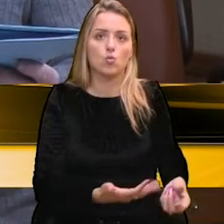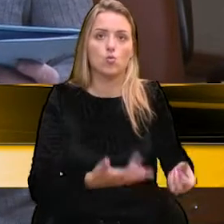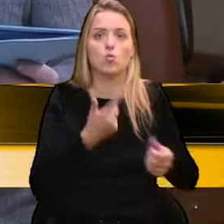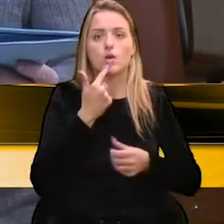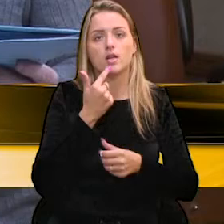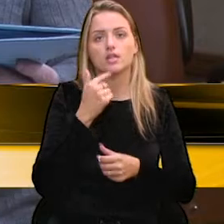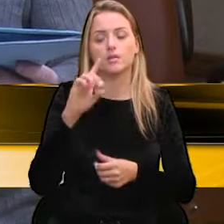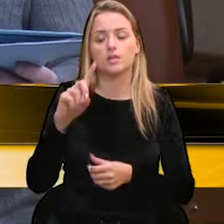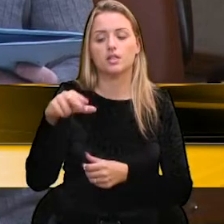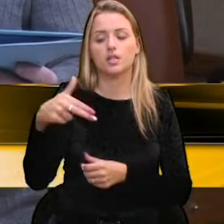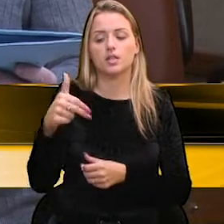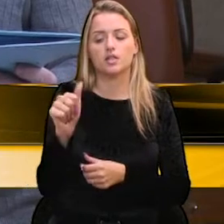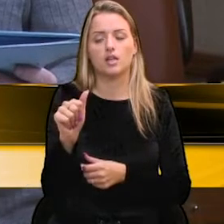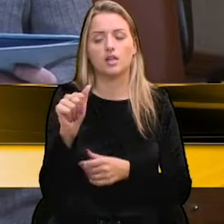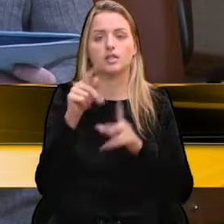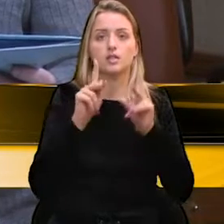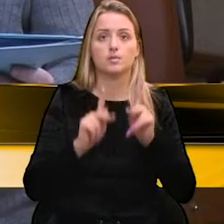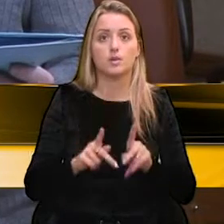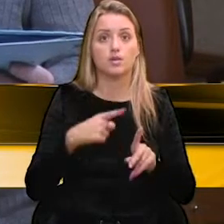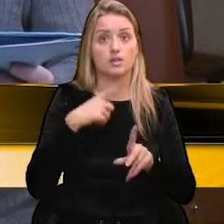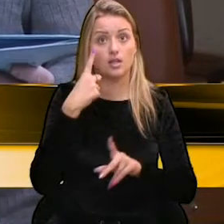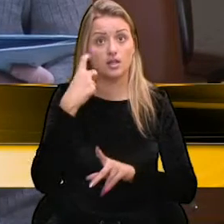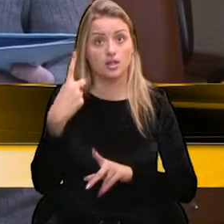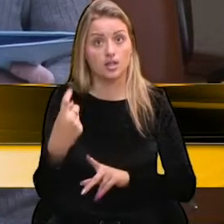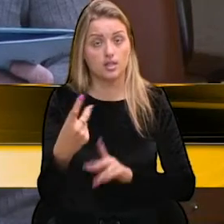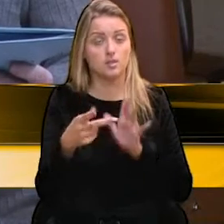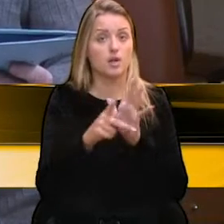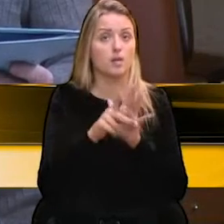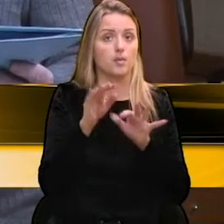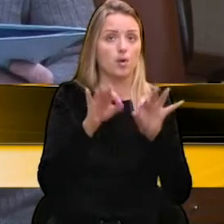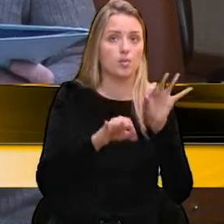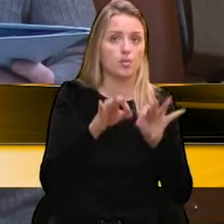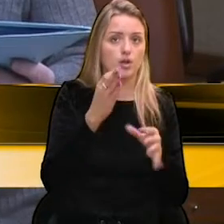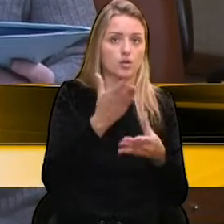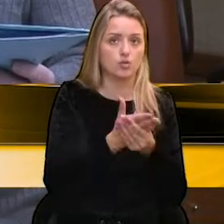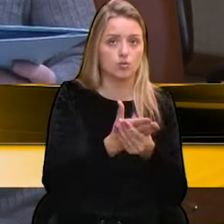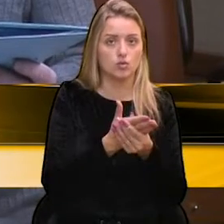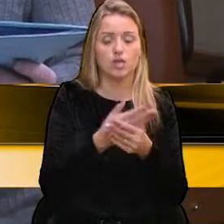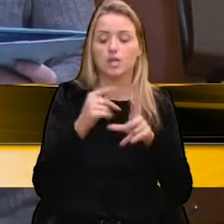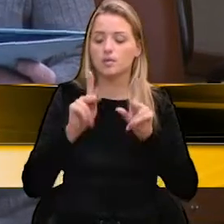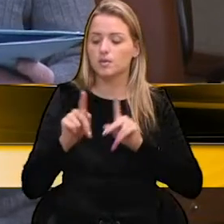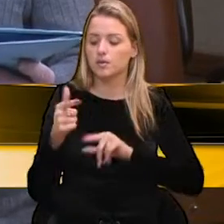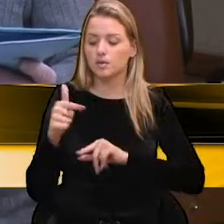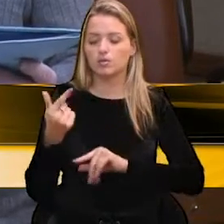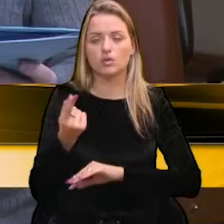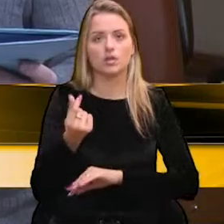interessados através da gratuidade da Justiça, aqueles que não possuem condições